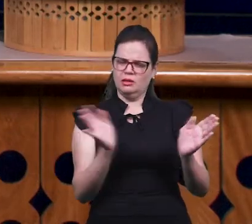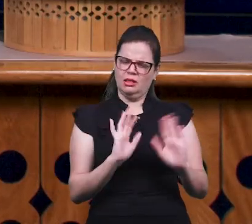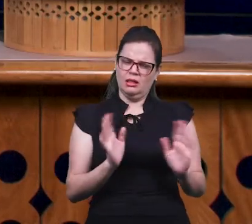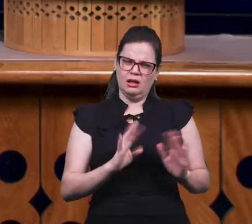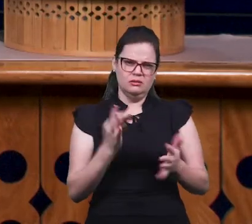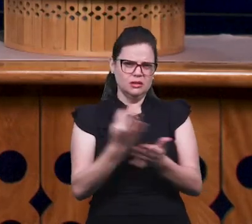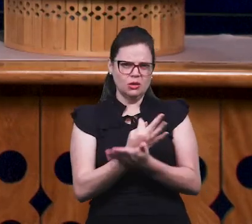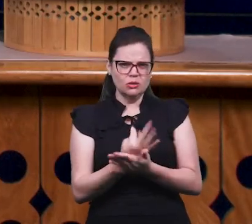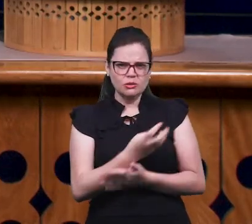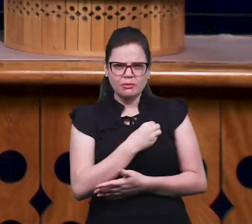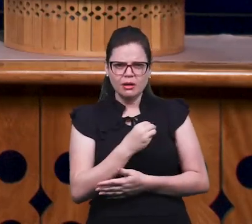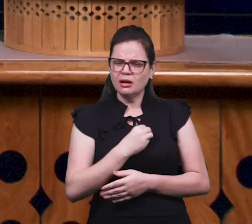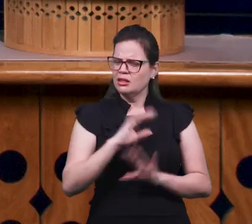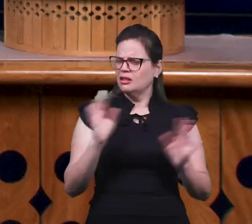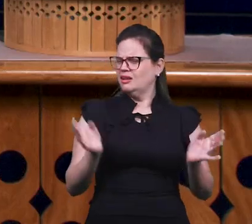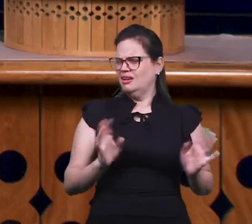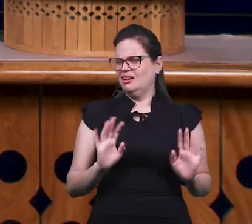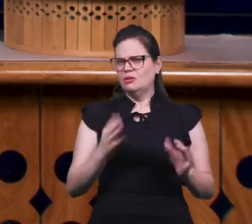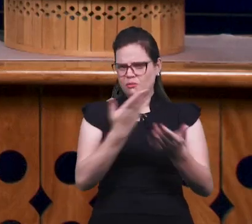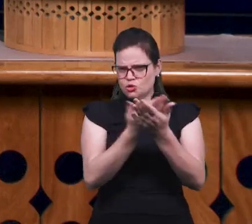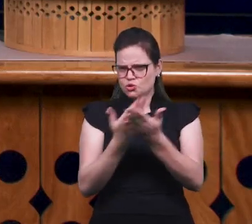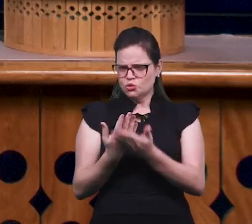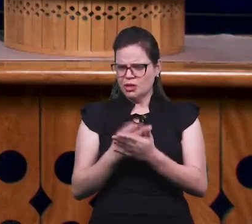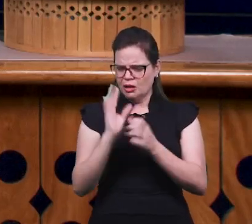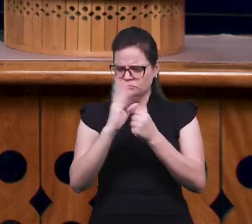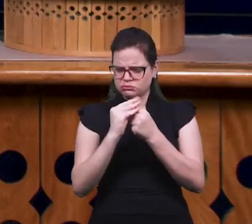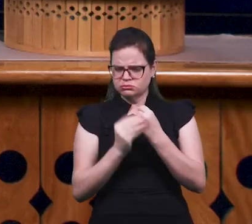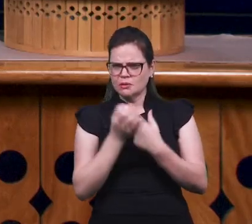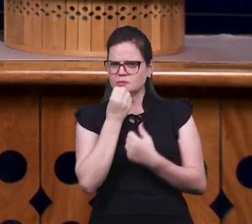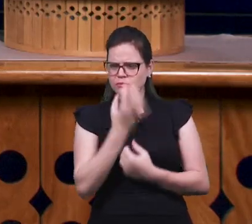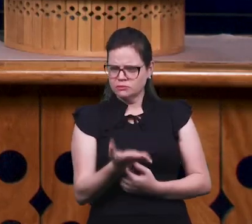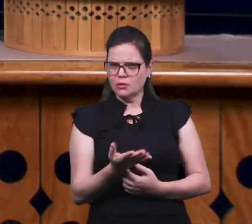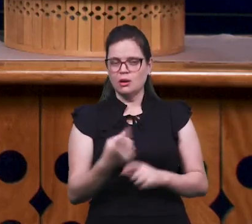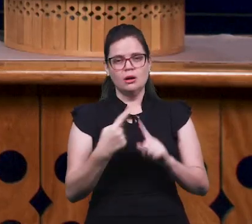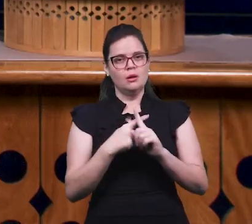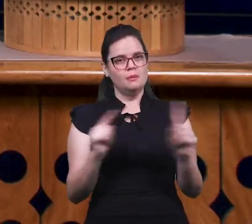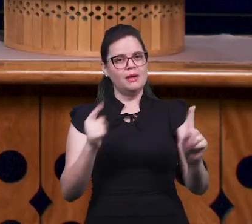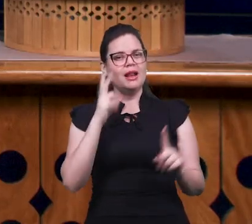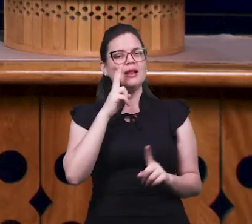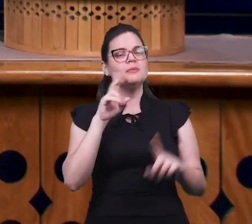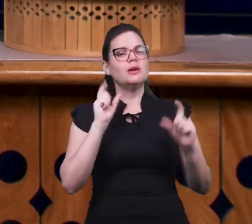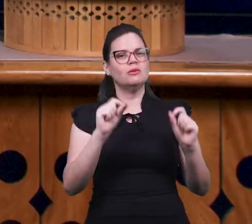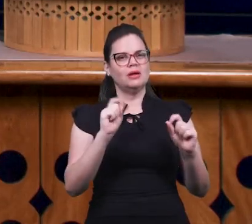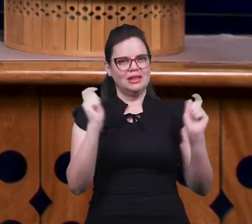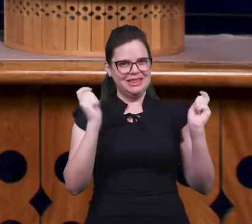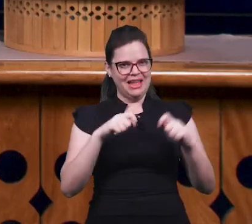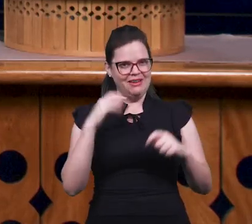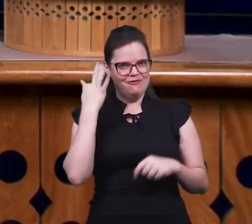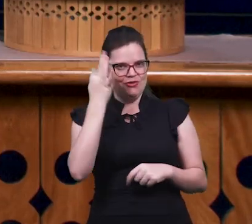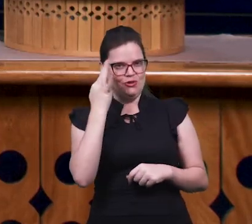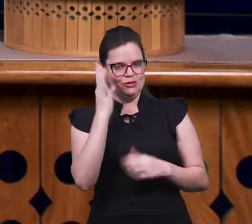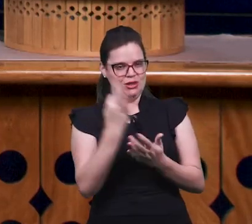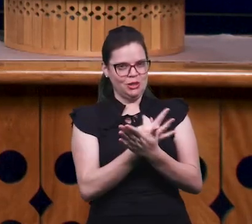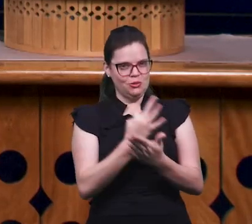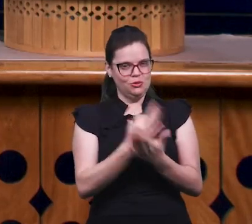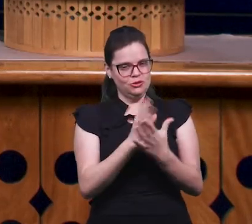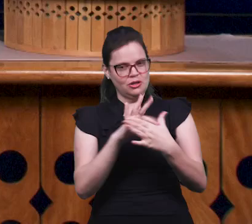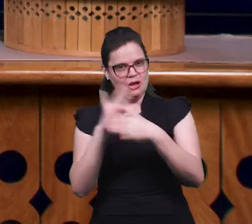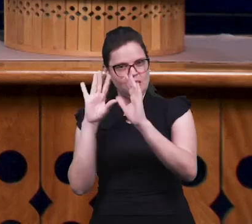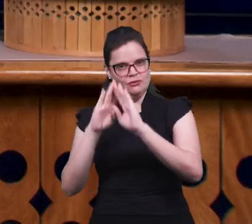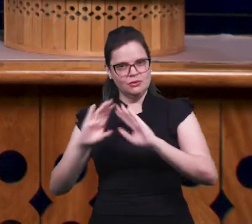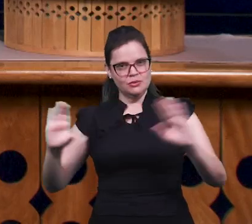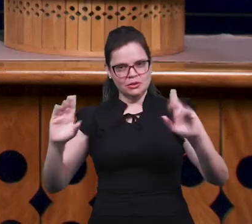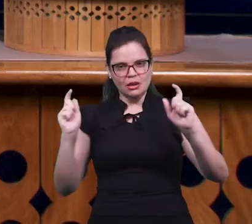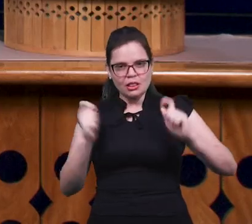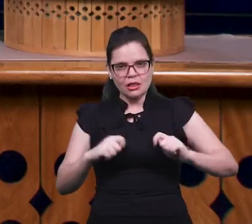mas isso aí, não há demérito nisso aí, mas temos que lembrar uma coisa muito clara. A filosofia sempre é falado